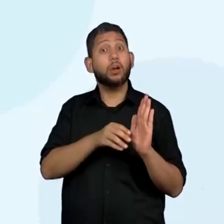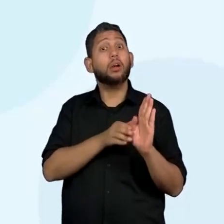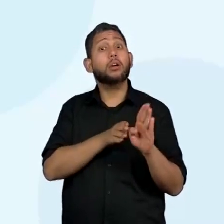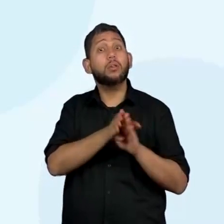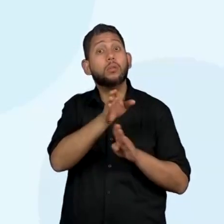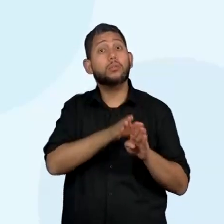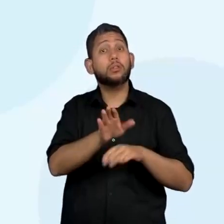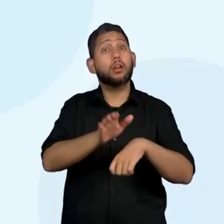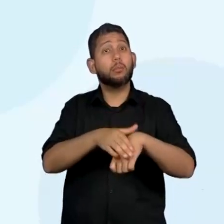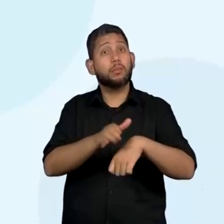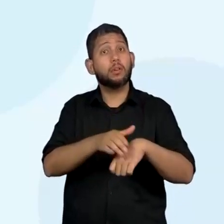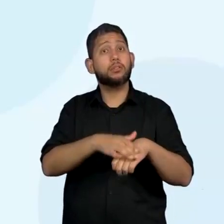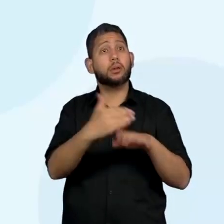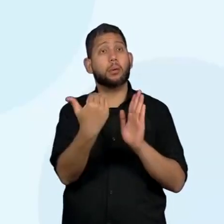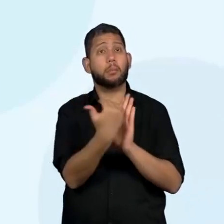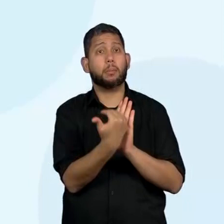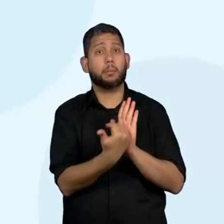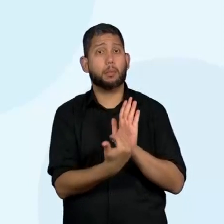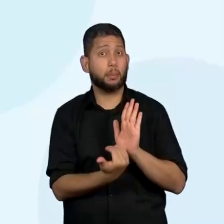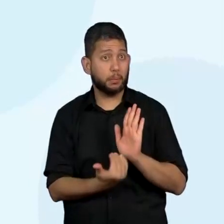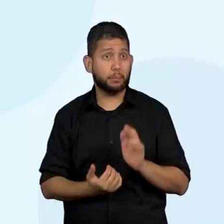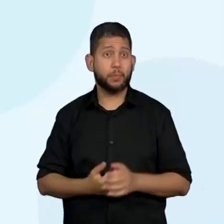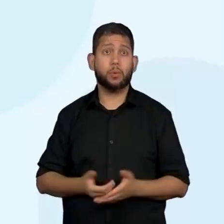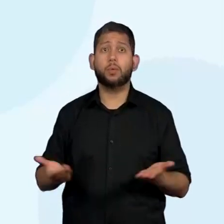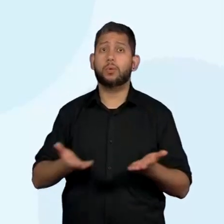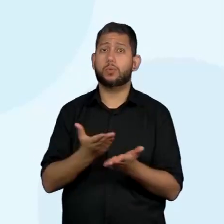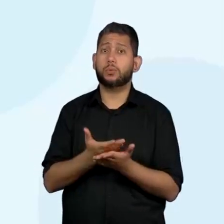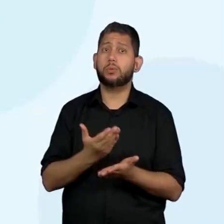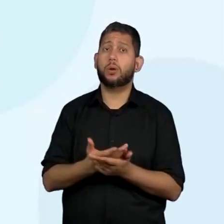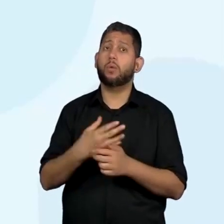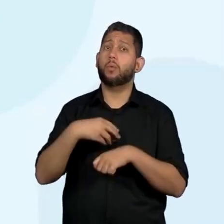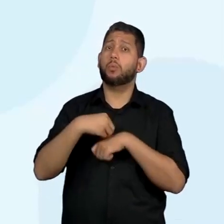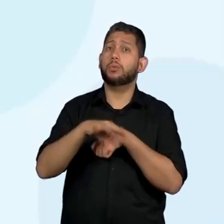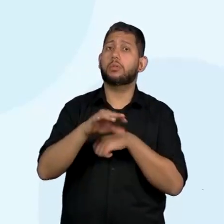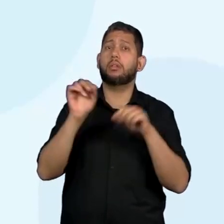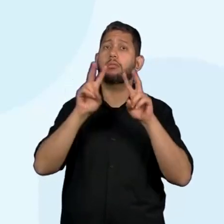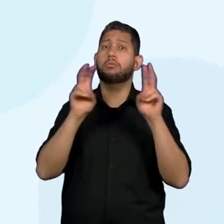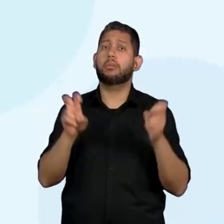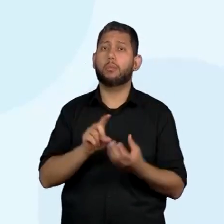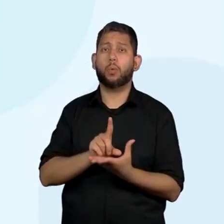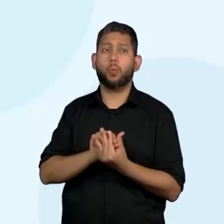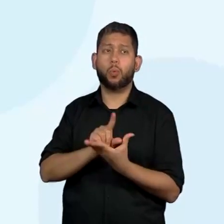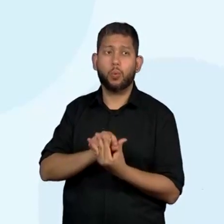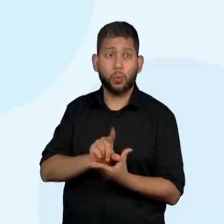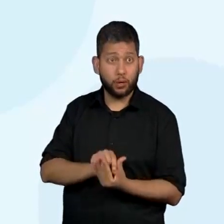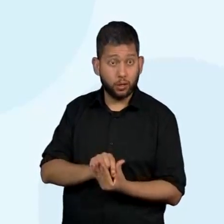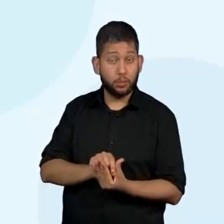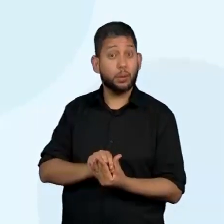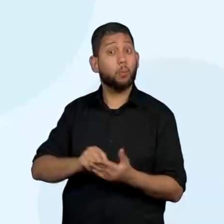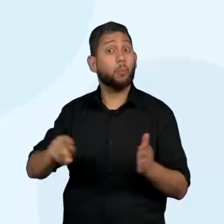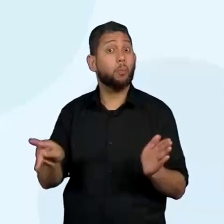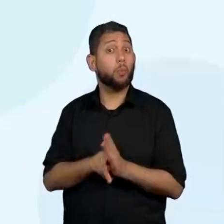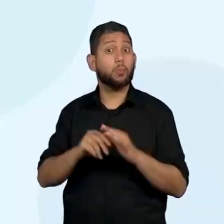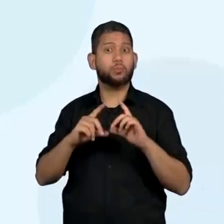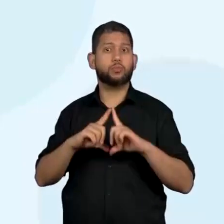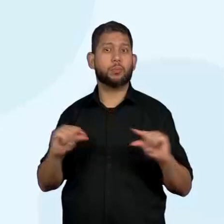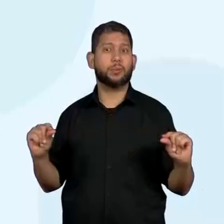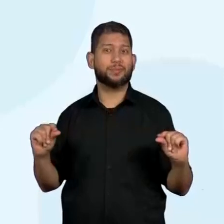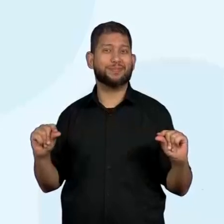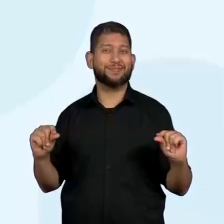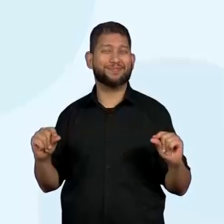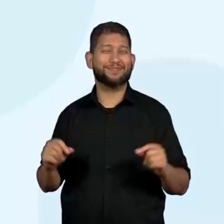já conhecemos sobre eles nessa aula vamos conhecer um pouco mais sobre o origami a arte tradicional do Japão